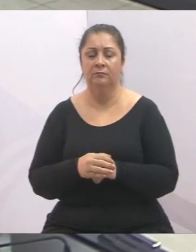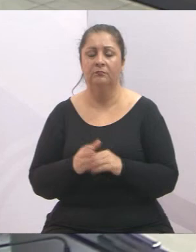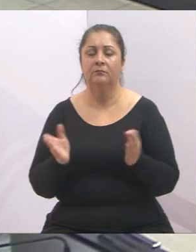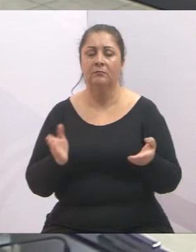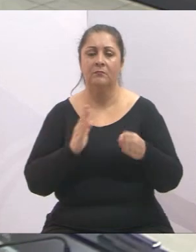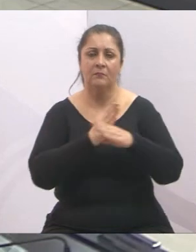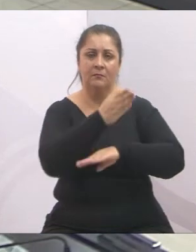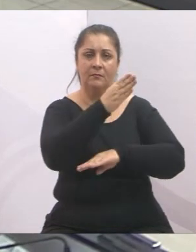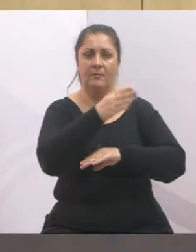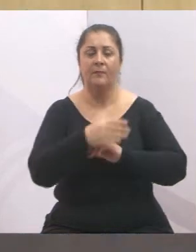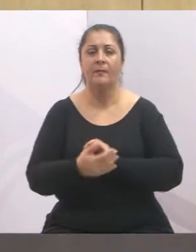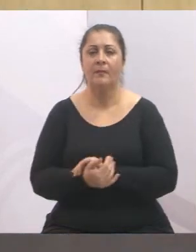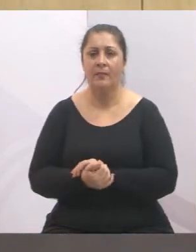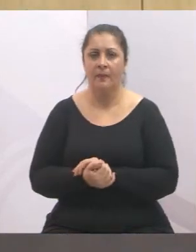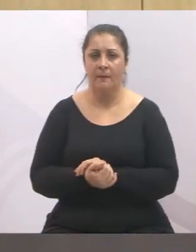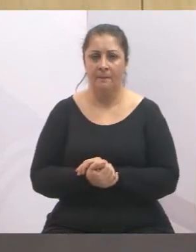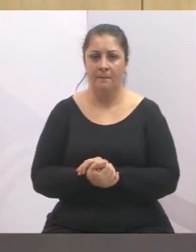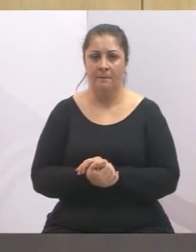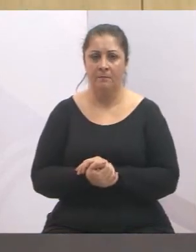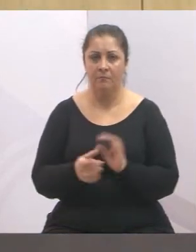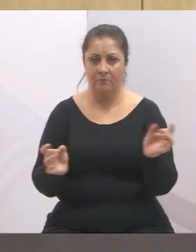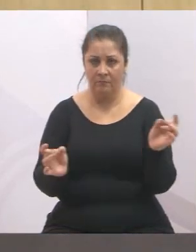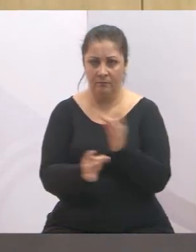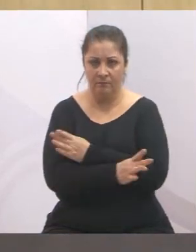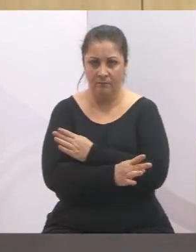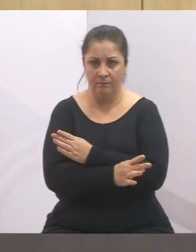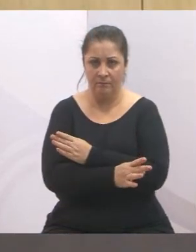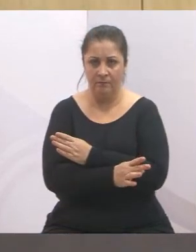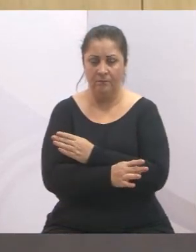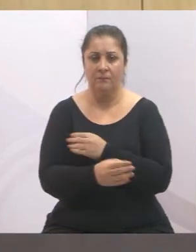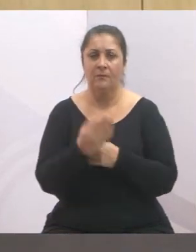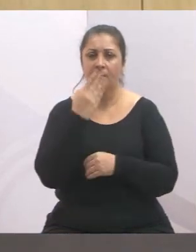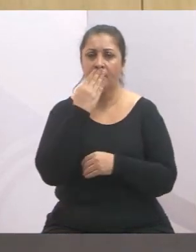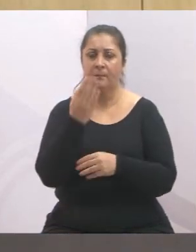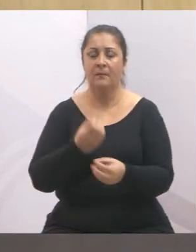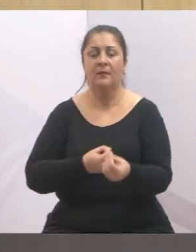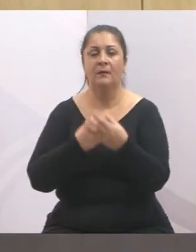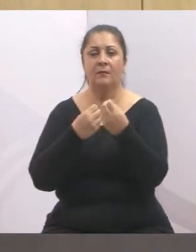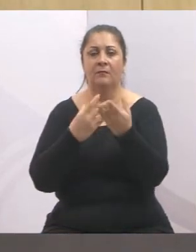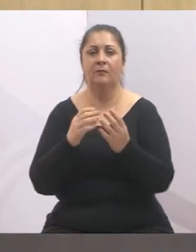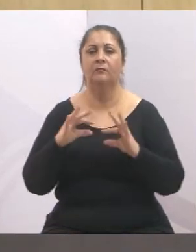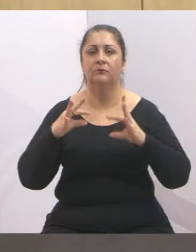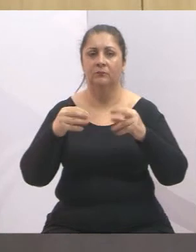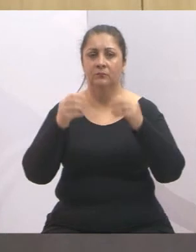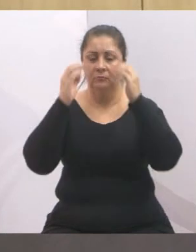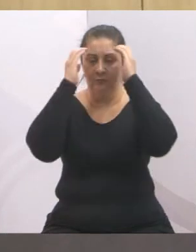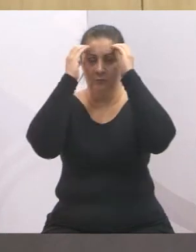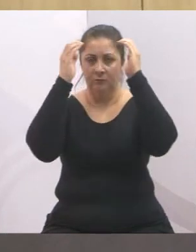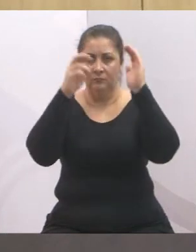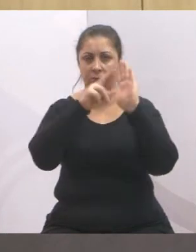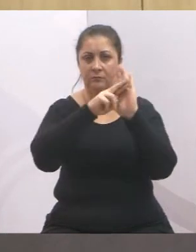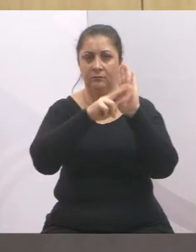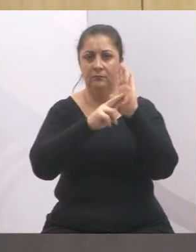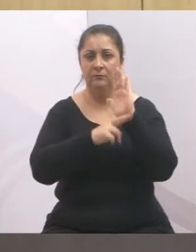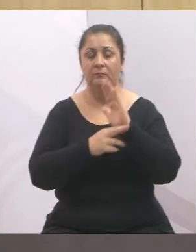Pedido de informações aprovado. Não temos mais pedido de informações, foram apreciados na forma regimental.